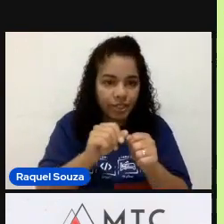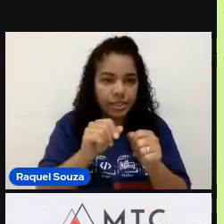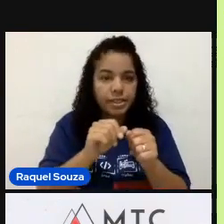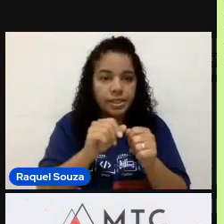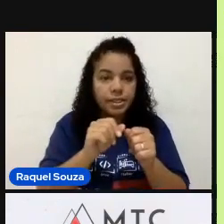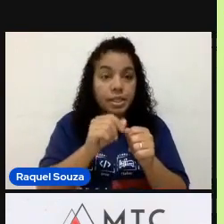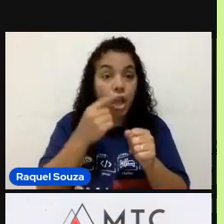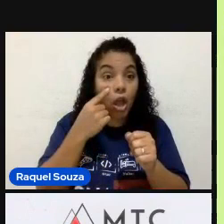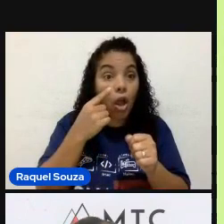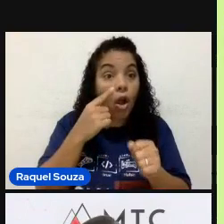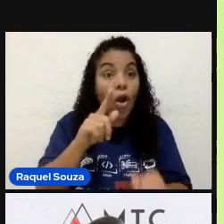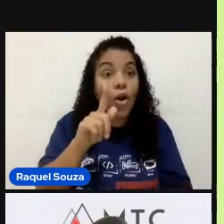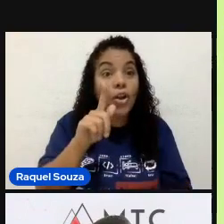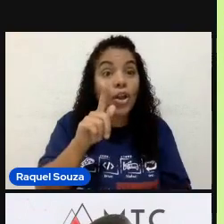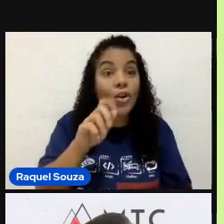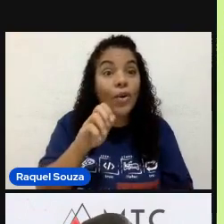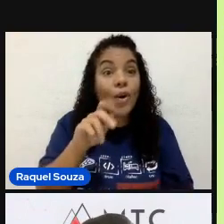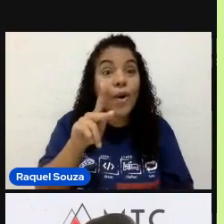Olha, o Goku tá aqui.